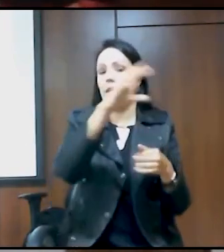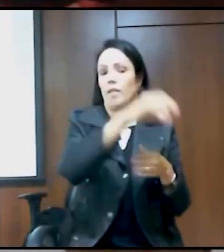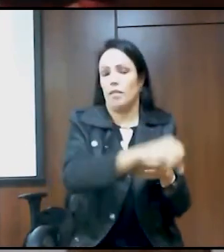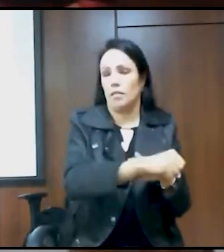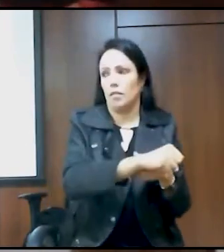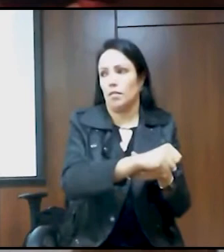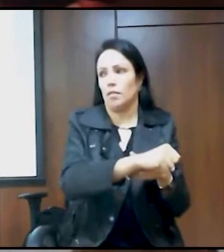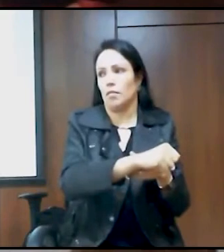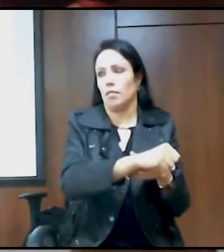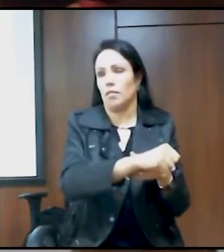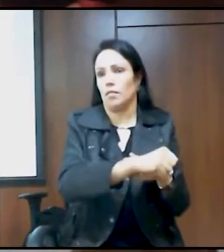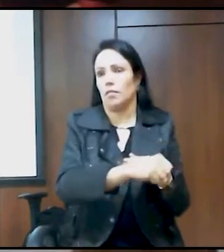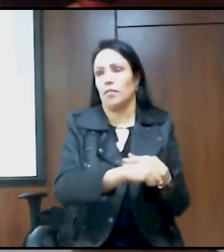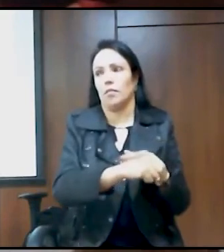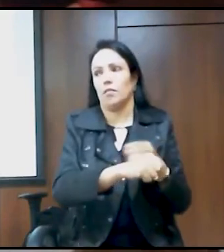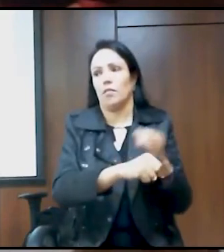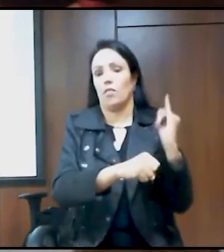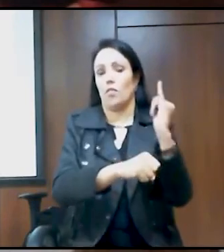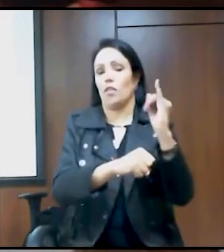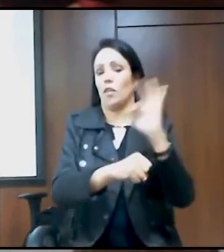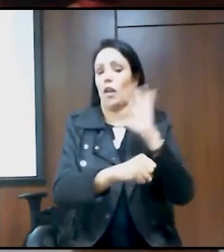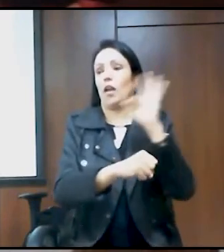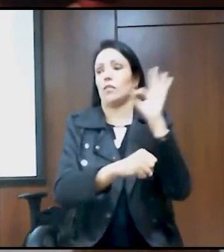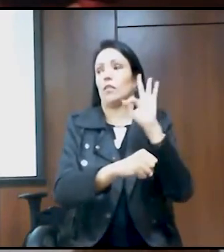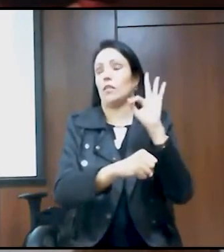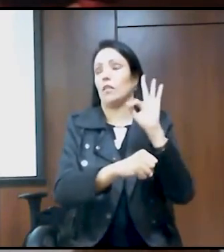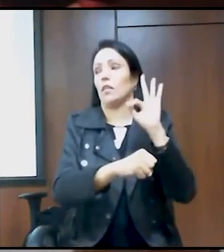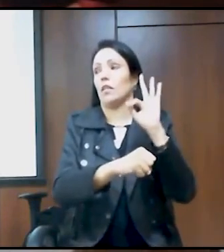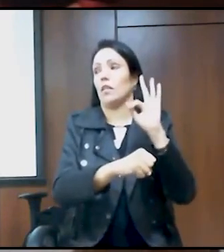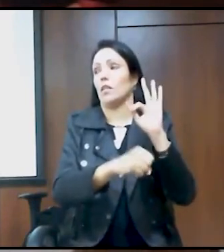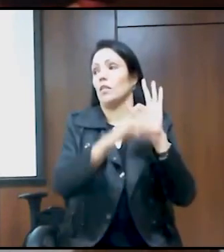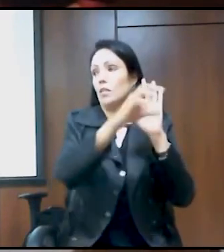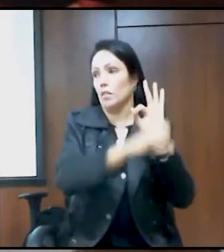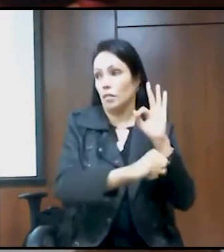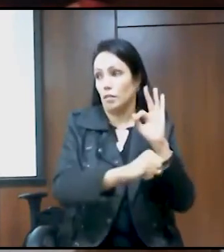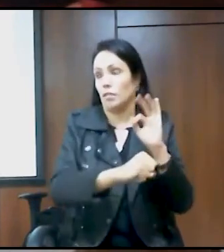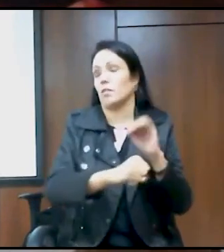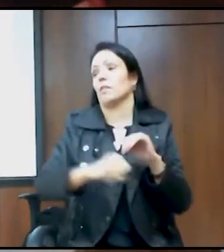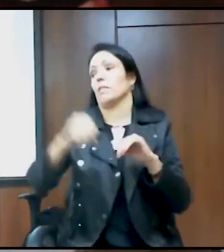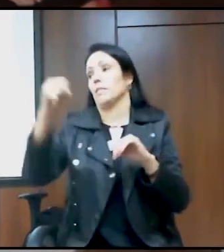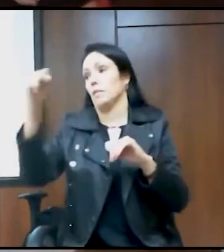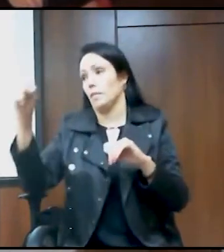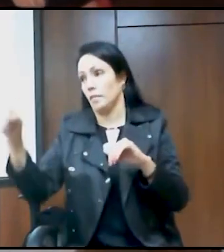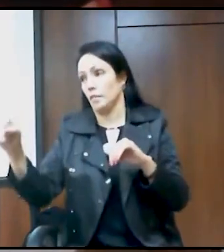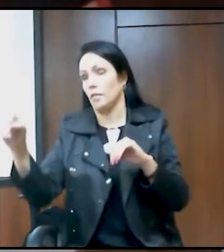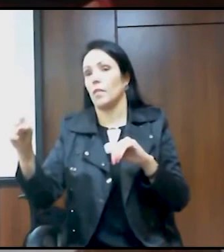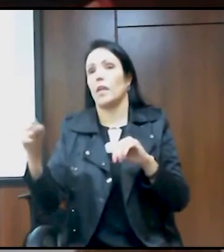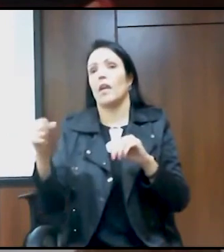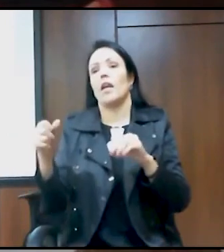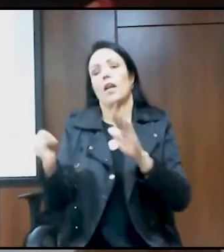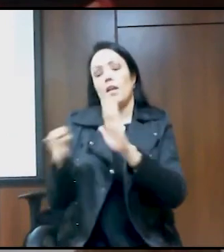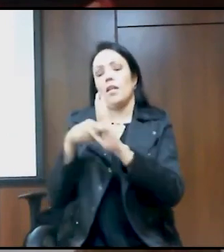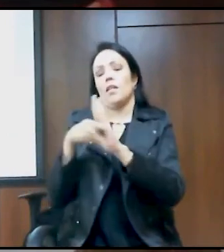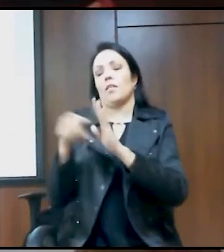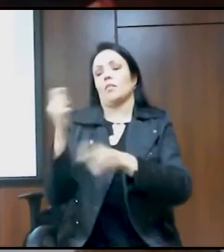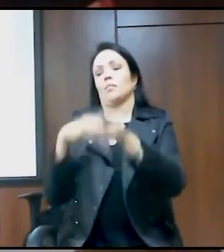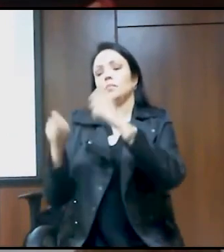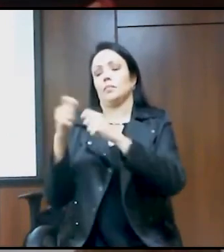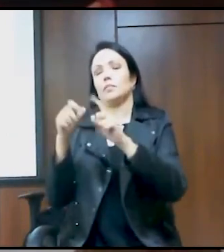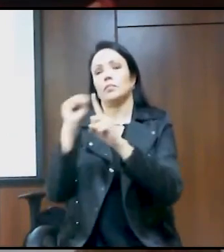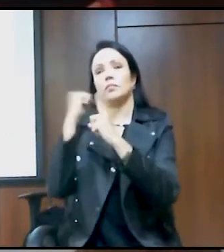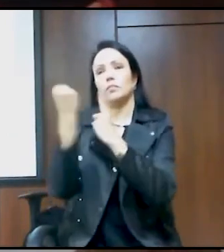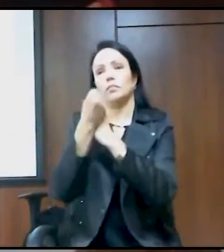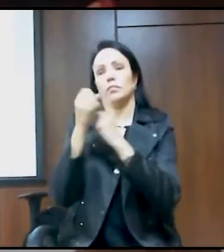está dito sem informação, mas são as famílias de vulnerabilidade, passar essas famílias para o orçamento da assistência